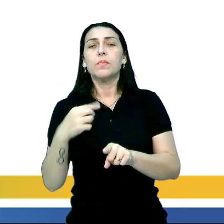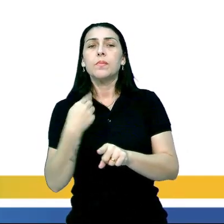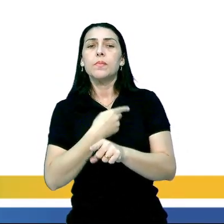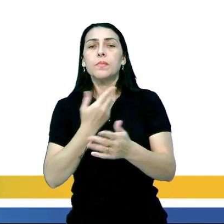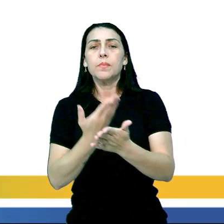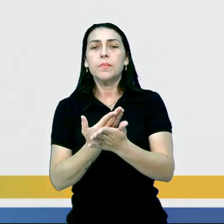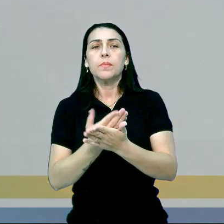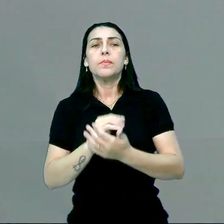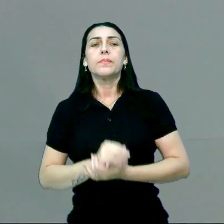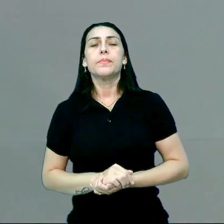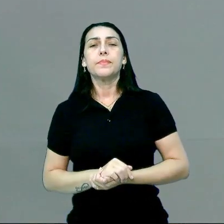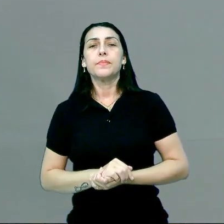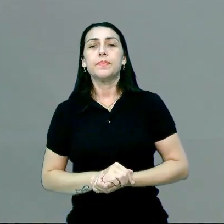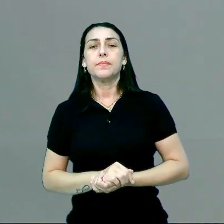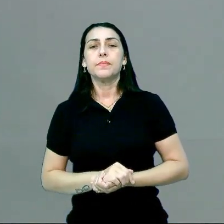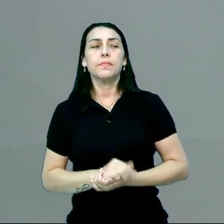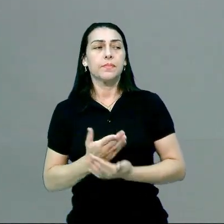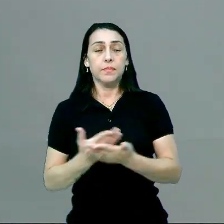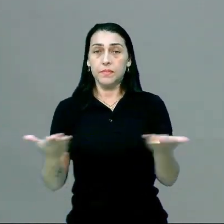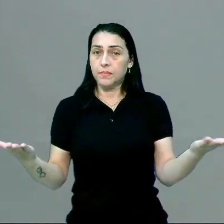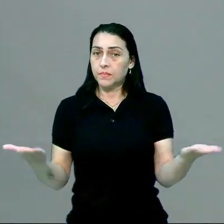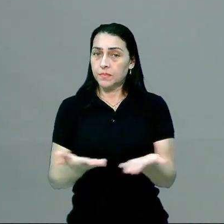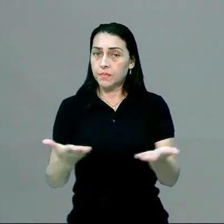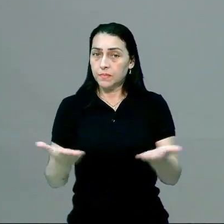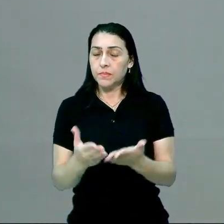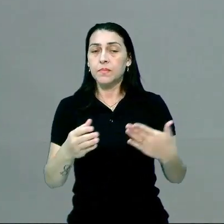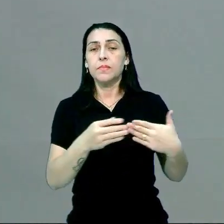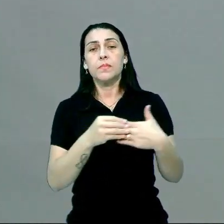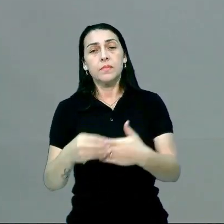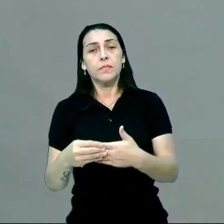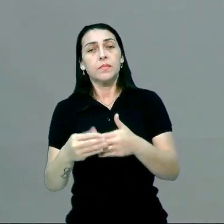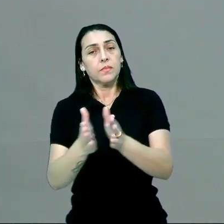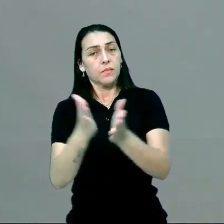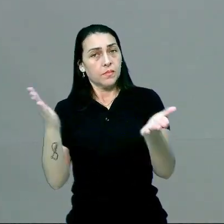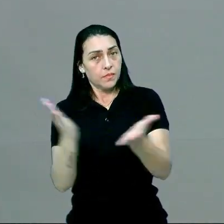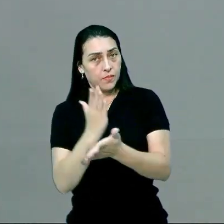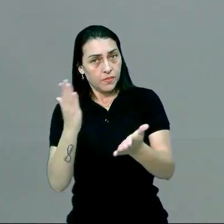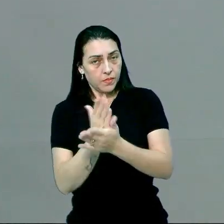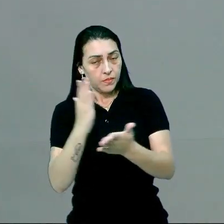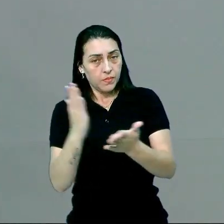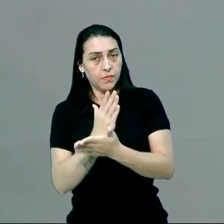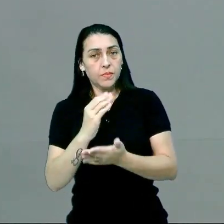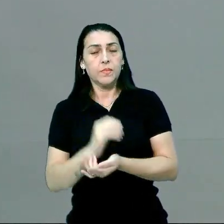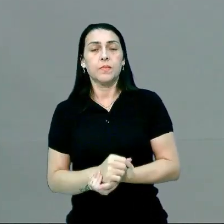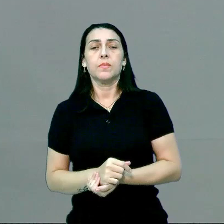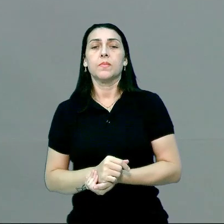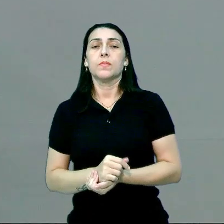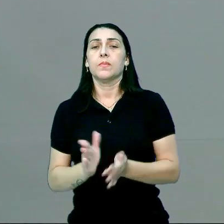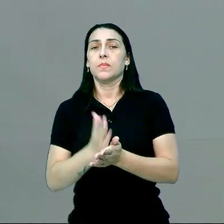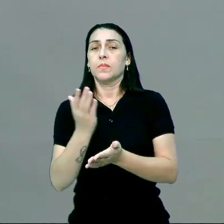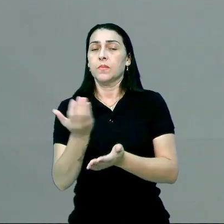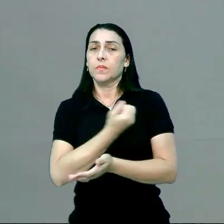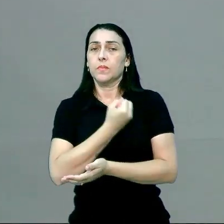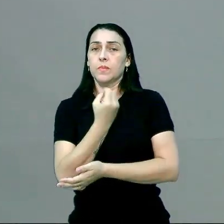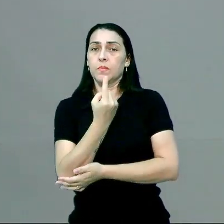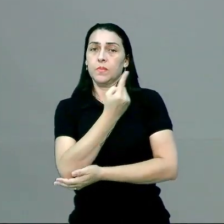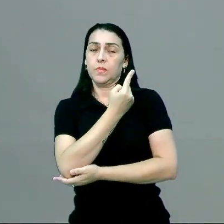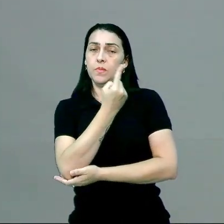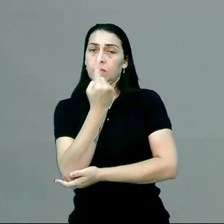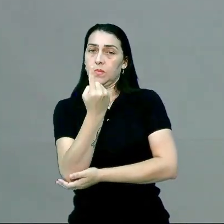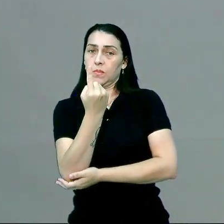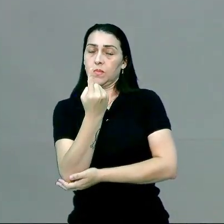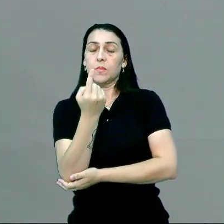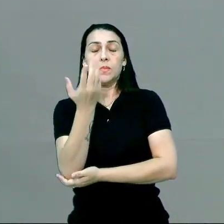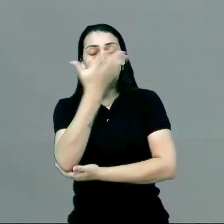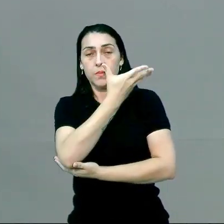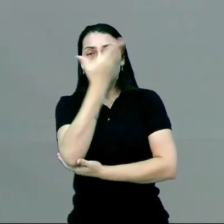nossa aula. E aí na nossa aula de hoje nós estamos trabalhando o nosso livro. E aí é o livro número 1, não esqueça, do